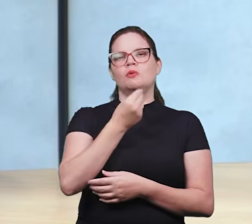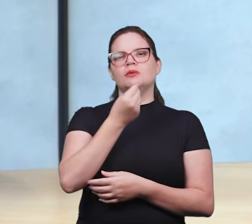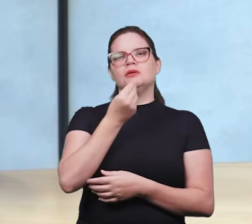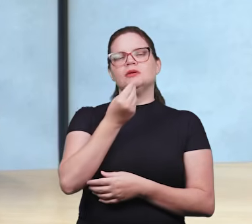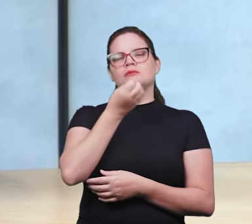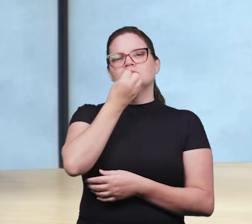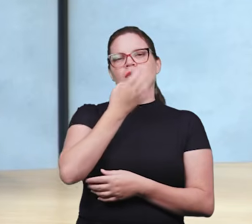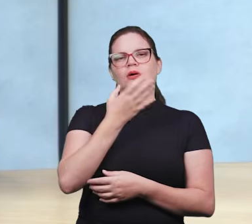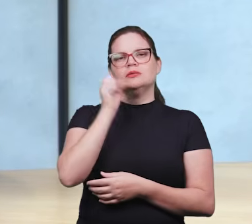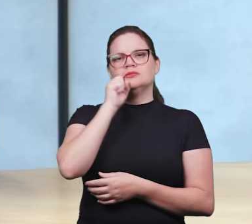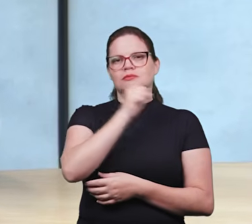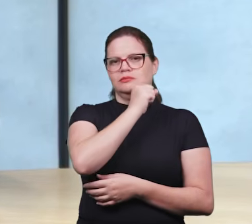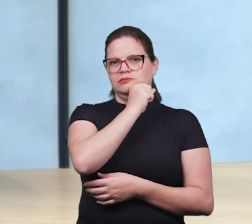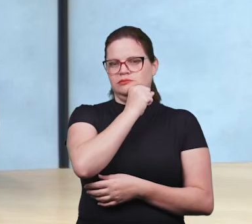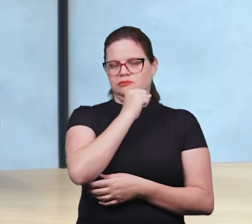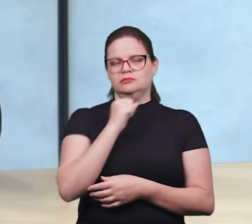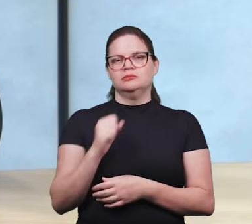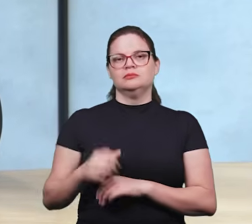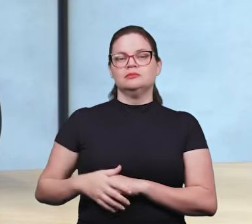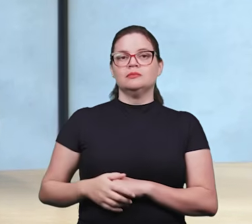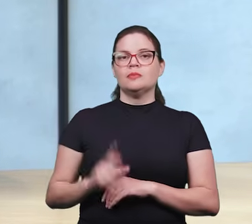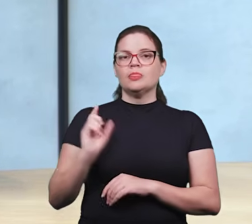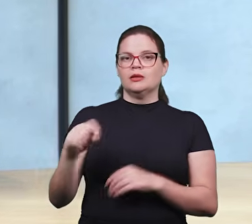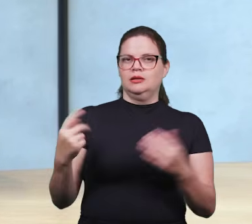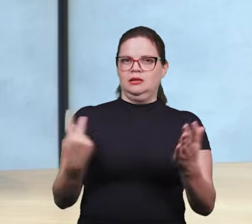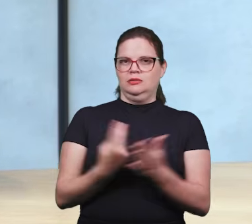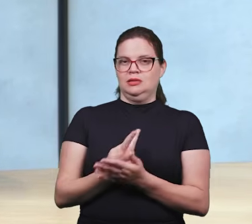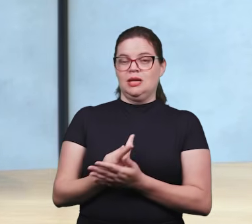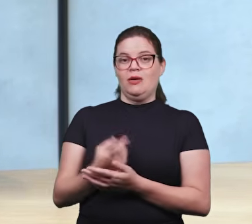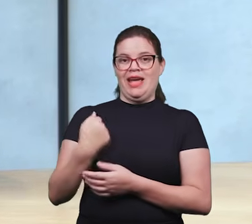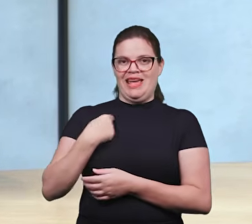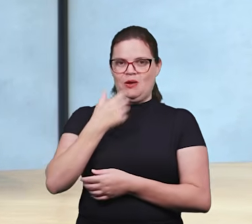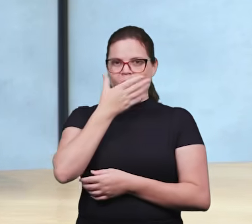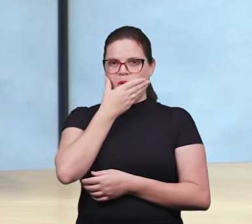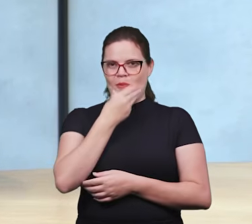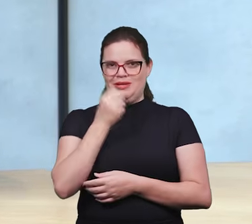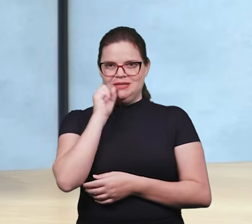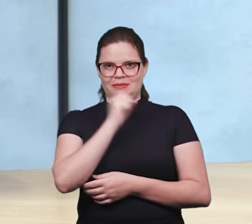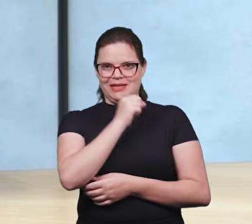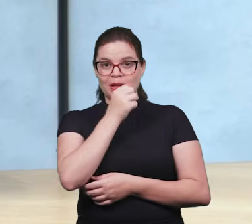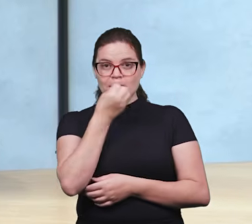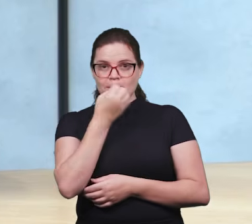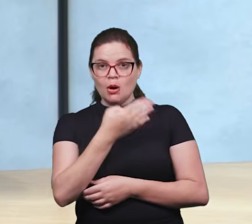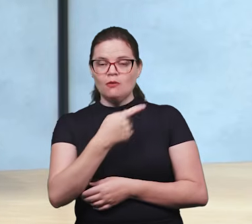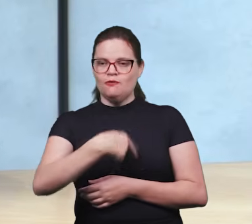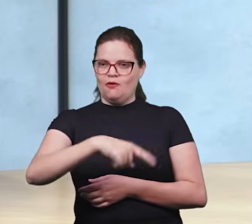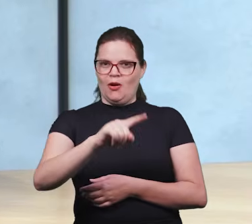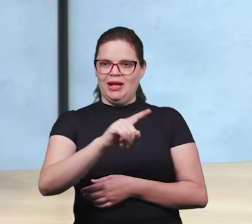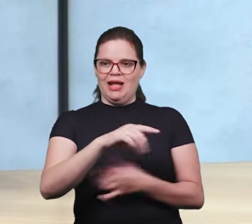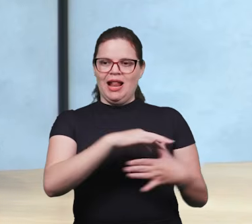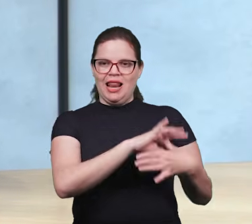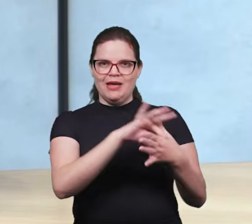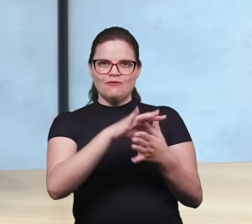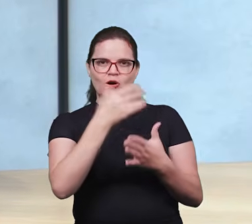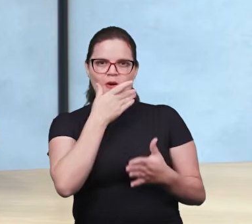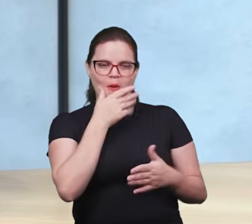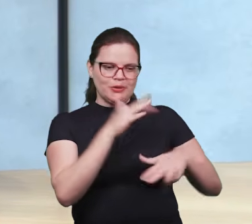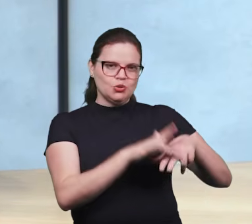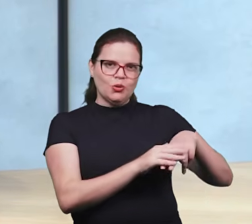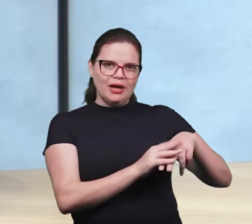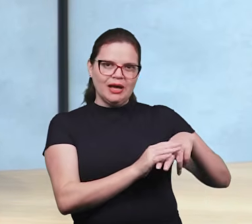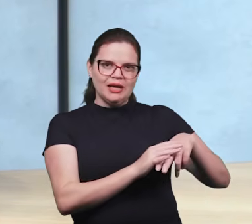qual a orientação que o senhor deu para o homem da estalagem ali? Ele falou assim, olha, você cuida